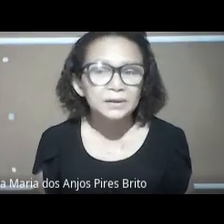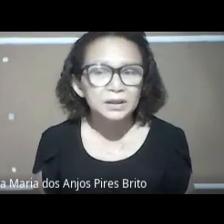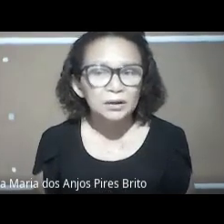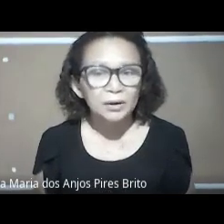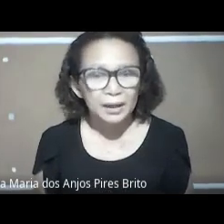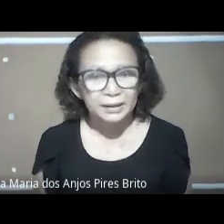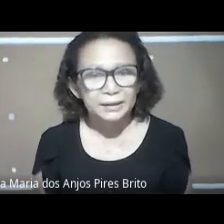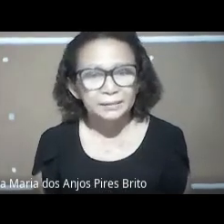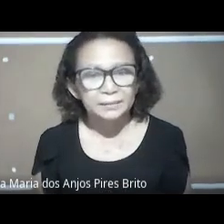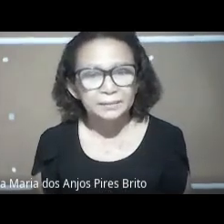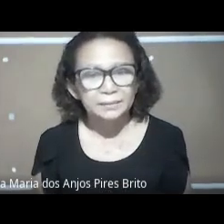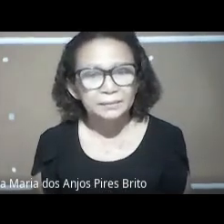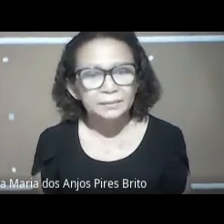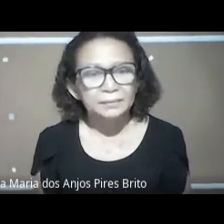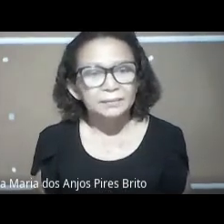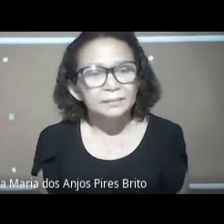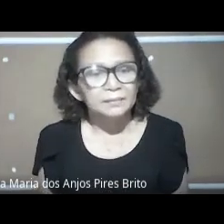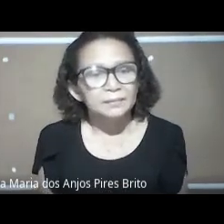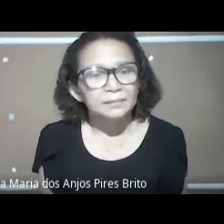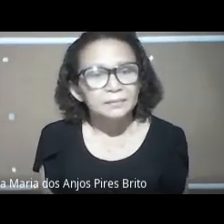que vocês já conhecem.